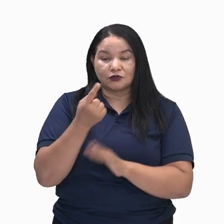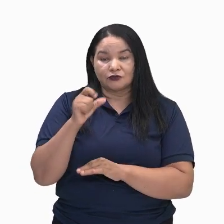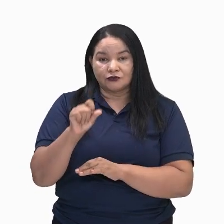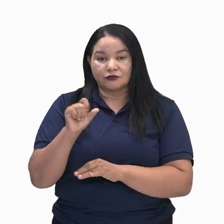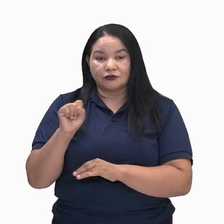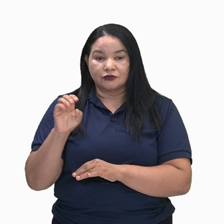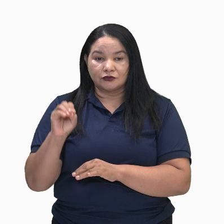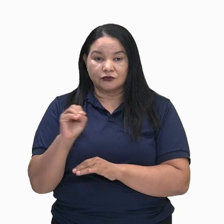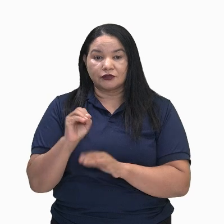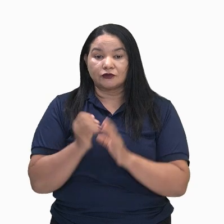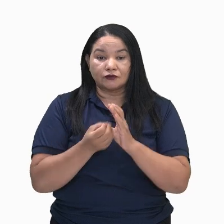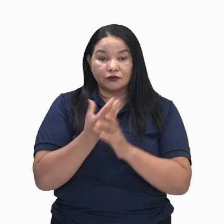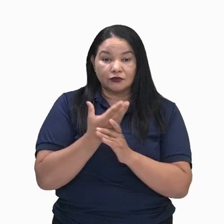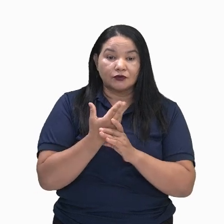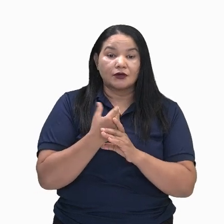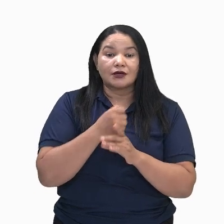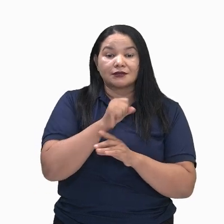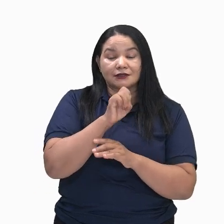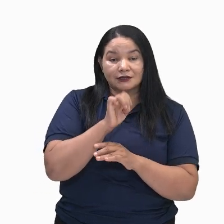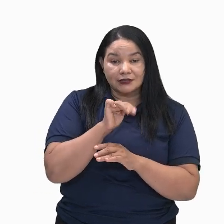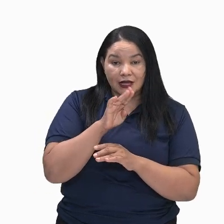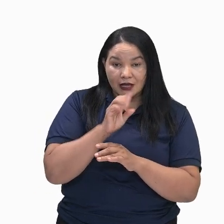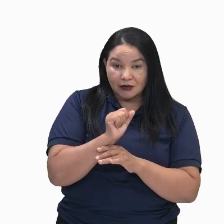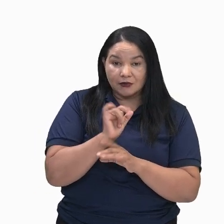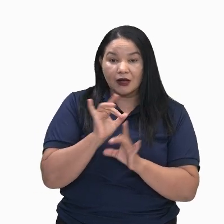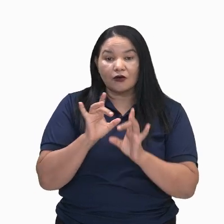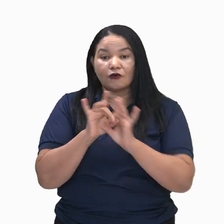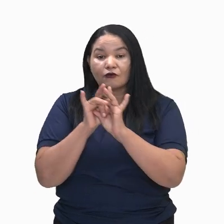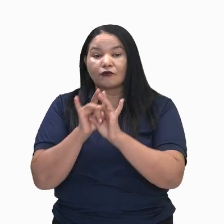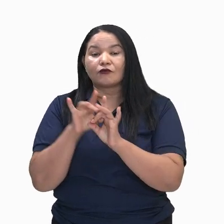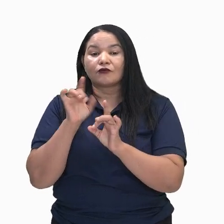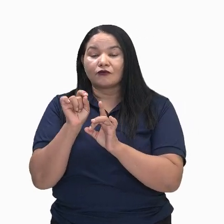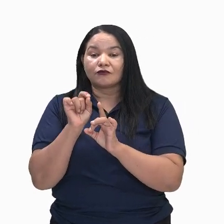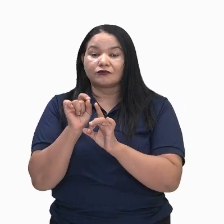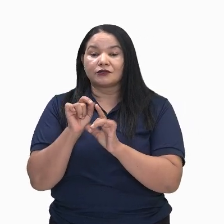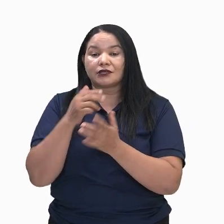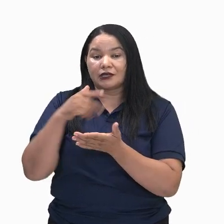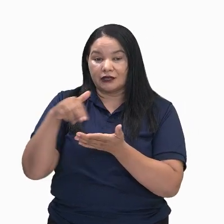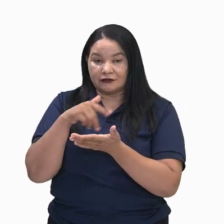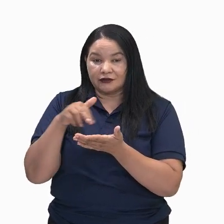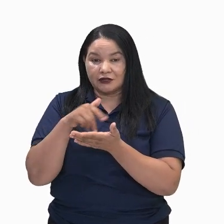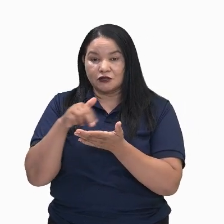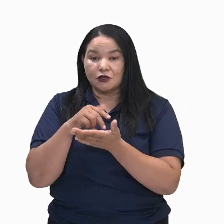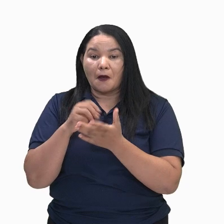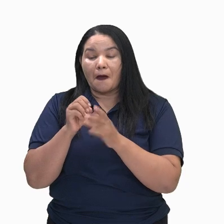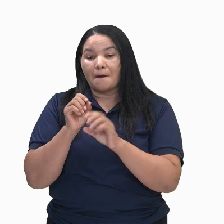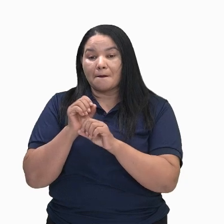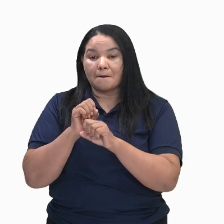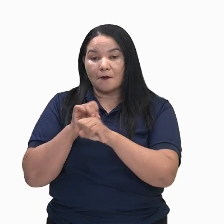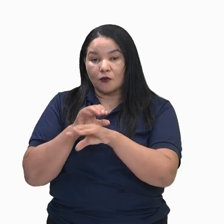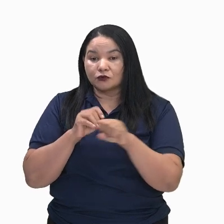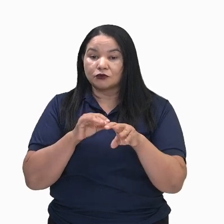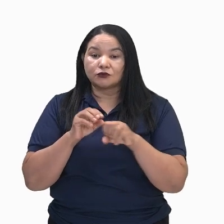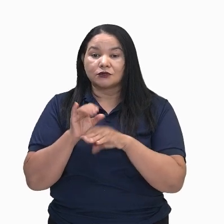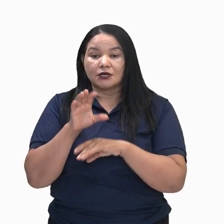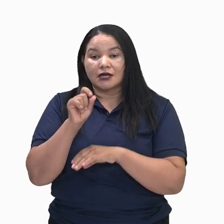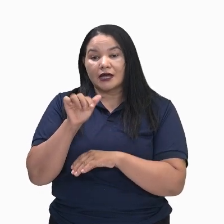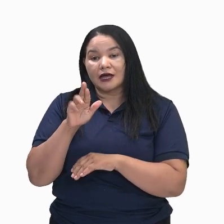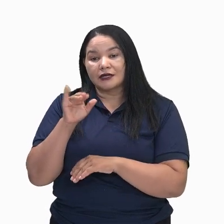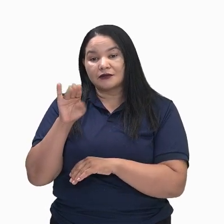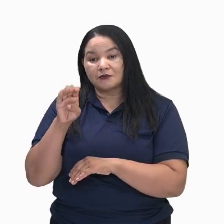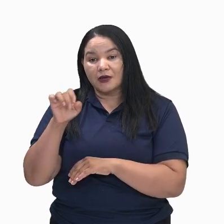da semba angolana, que é uma dança tradicional, com influências da música caribenha e zouk das